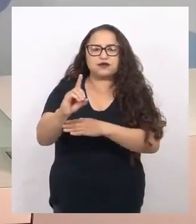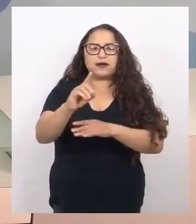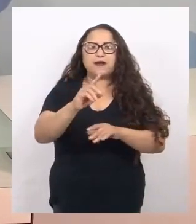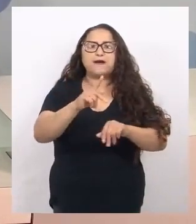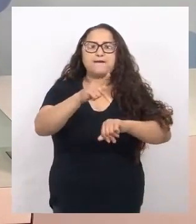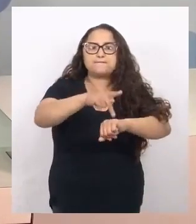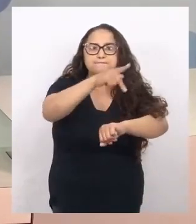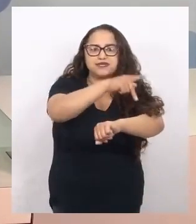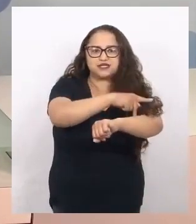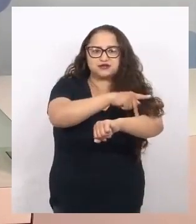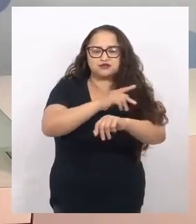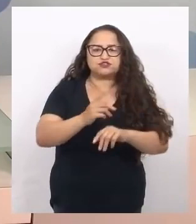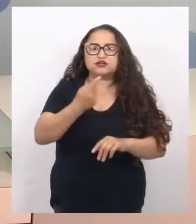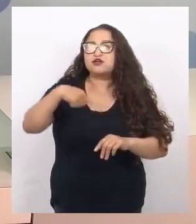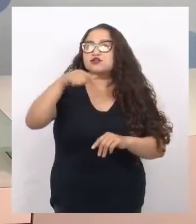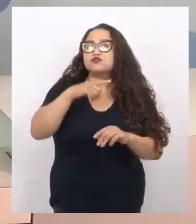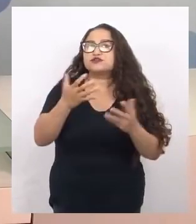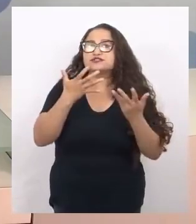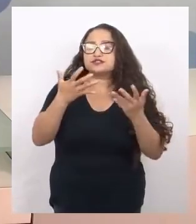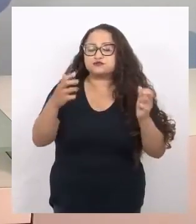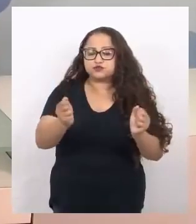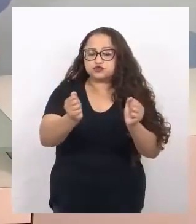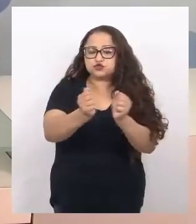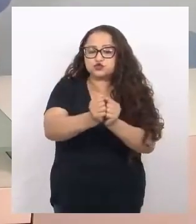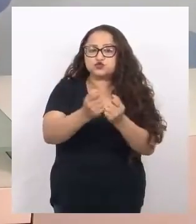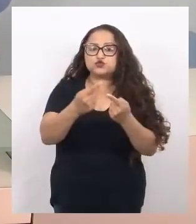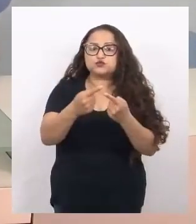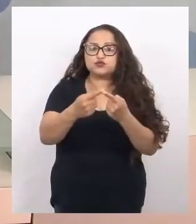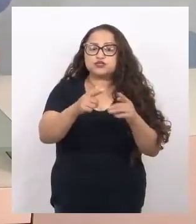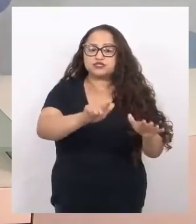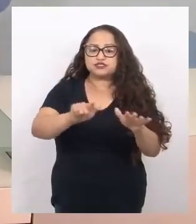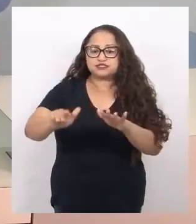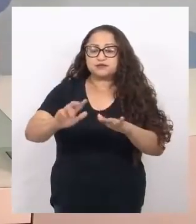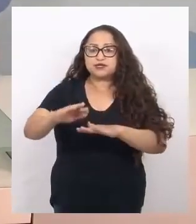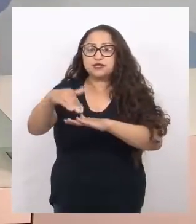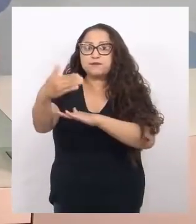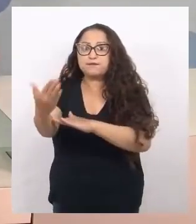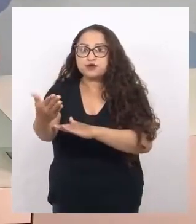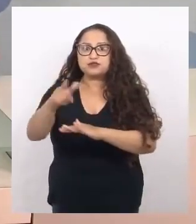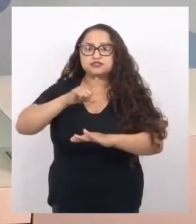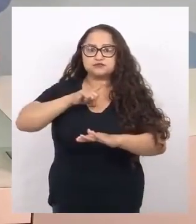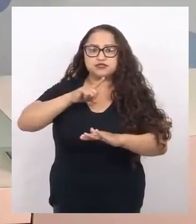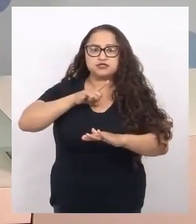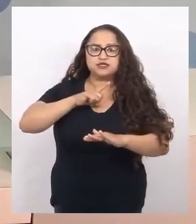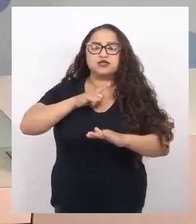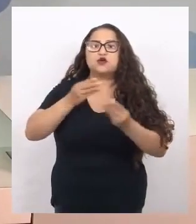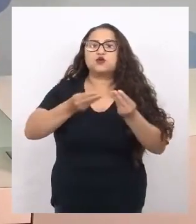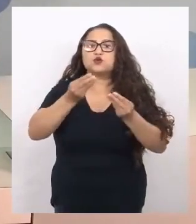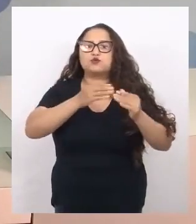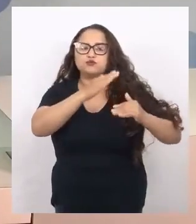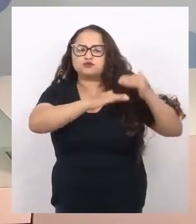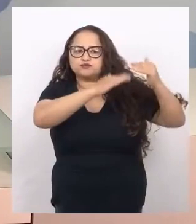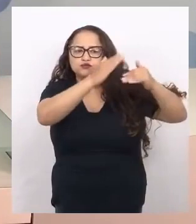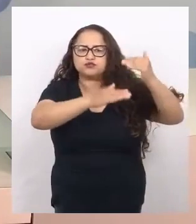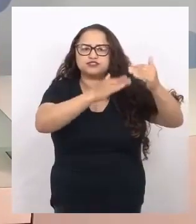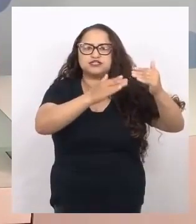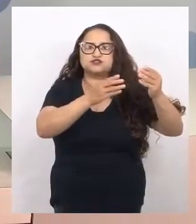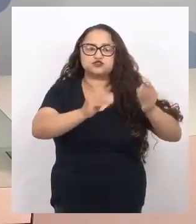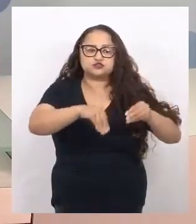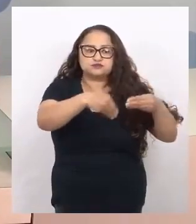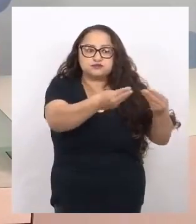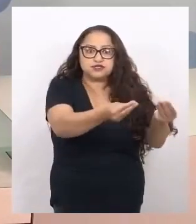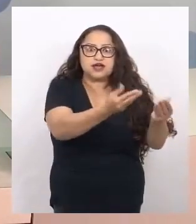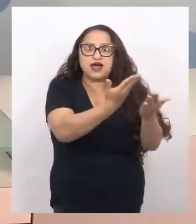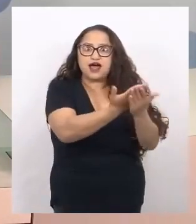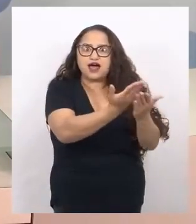gente resolveu marcar essa live em conjunto, porque semana que vem a gente começa o nosso processo de atribuição inicial, como já